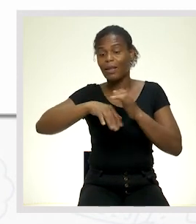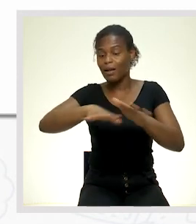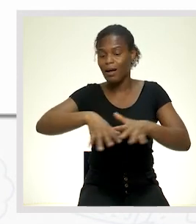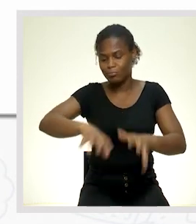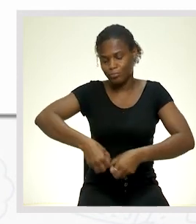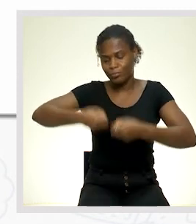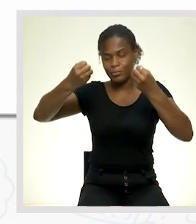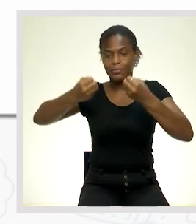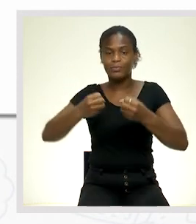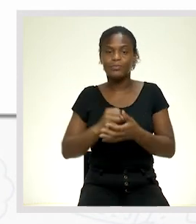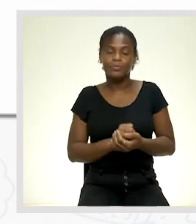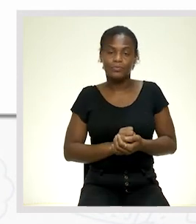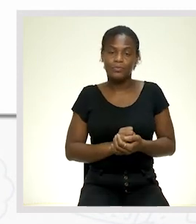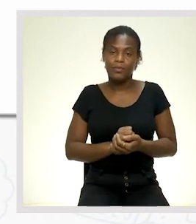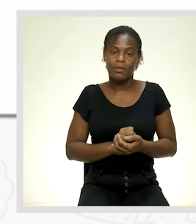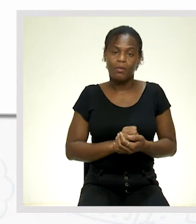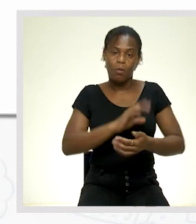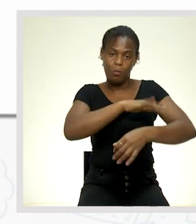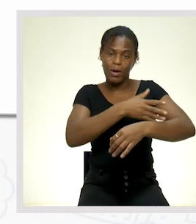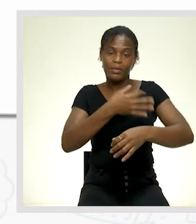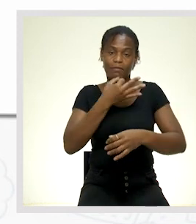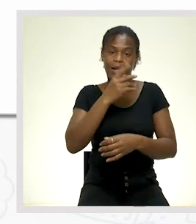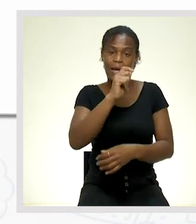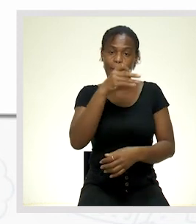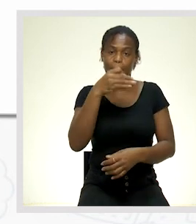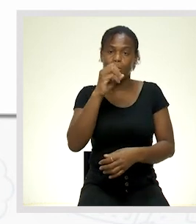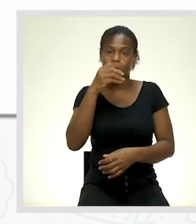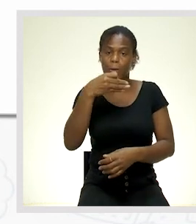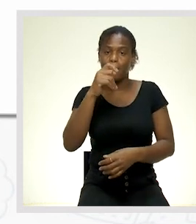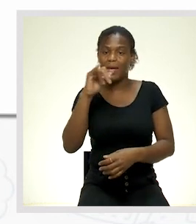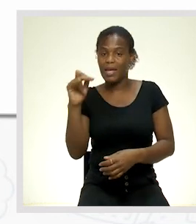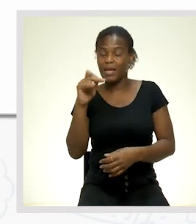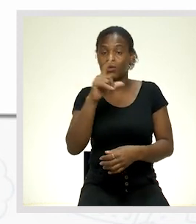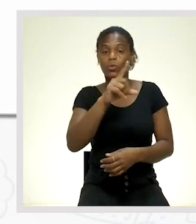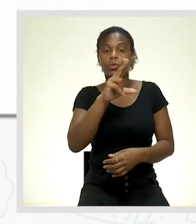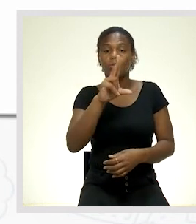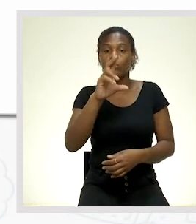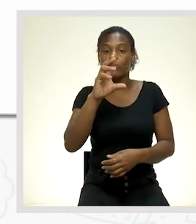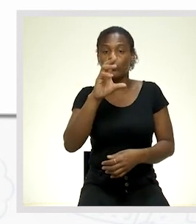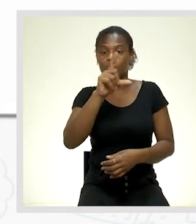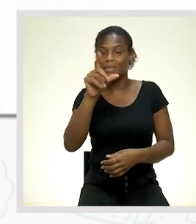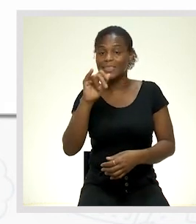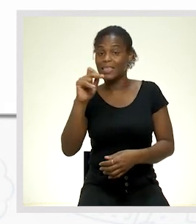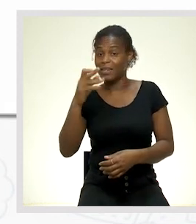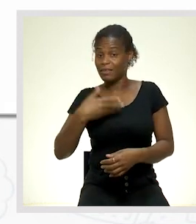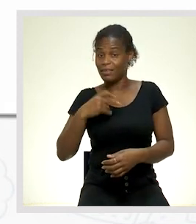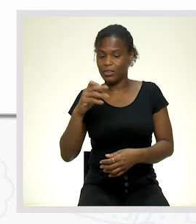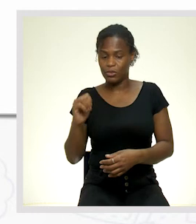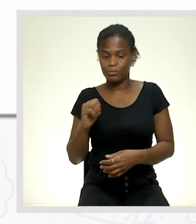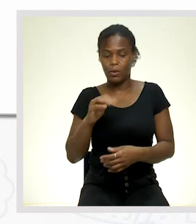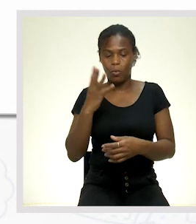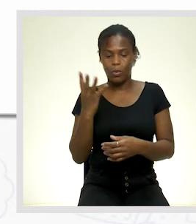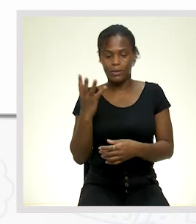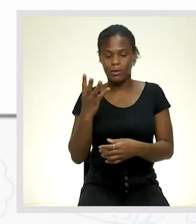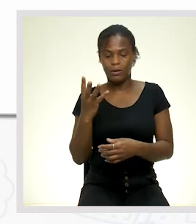O poeta refere-se à epopeia Os Lusíadas. 4. Transcreve do poema versos